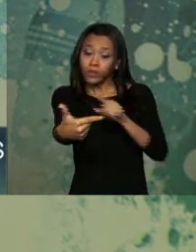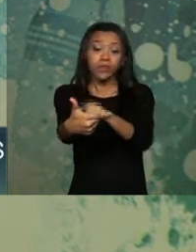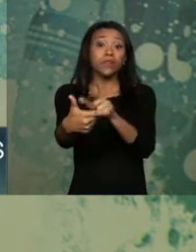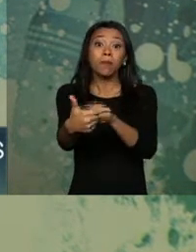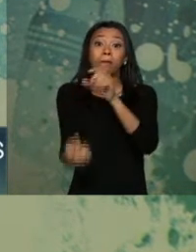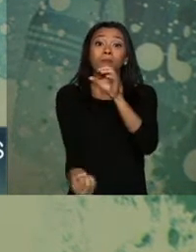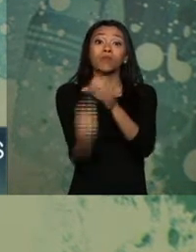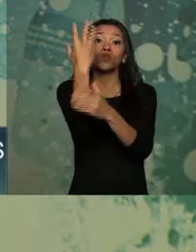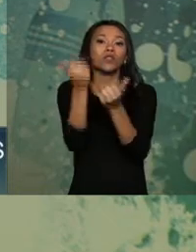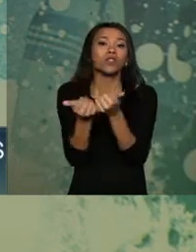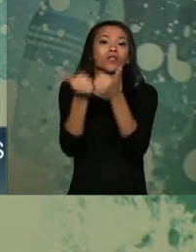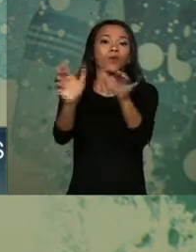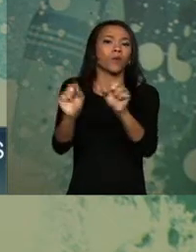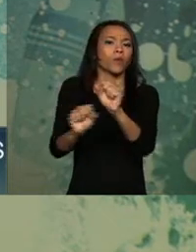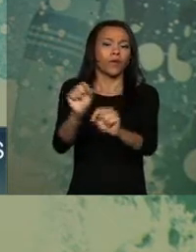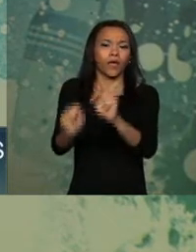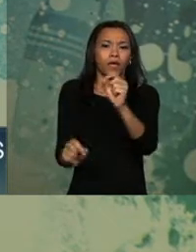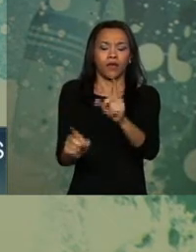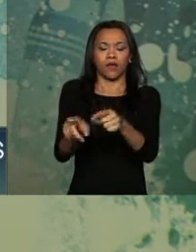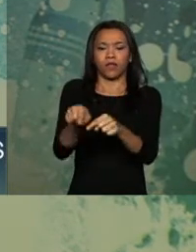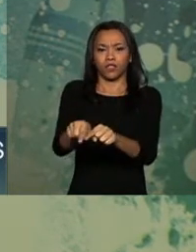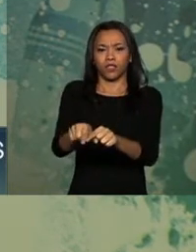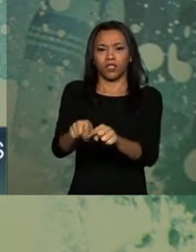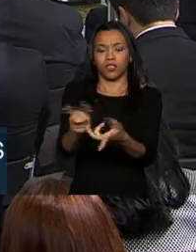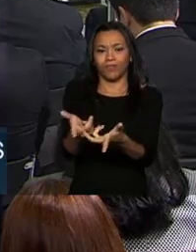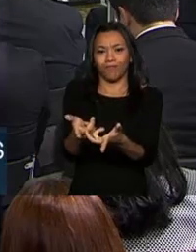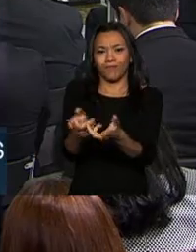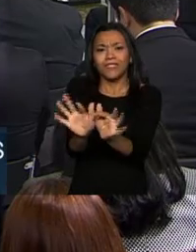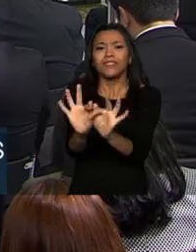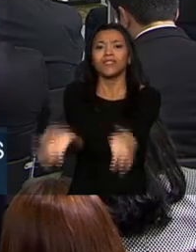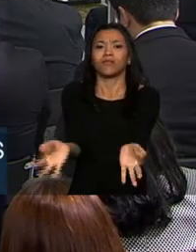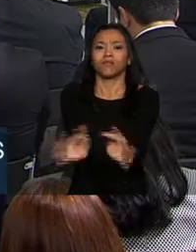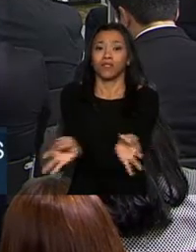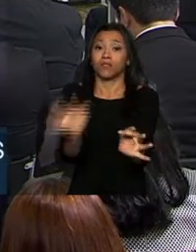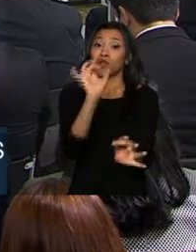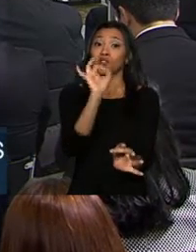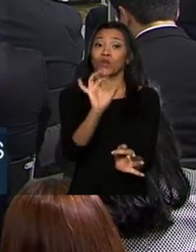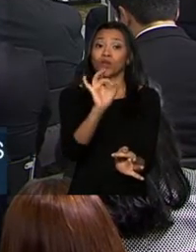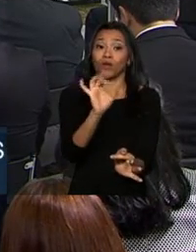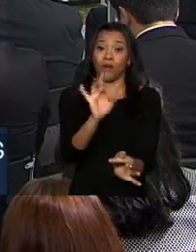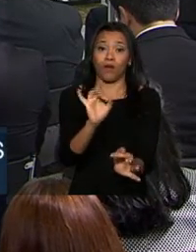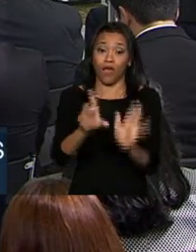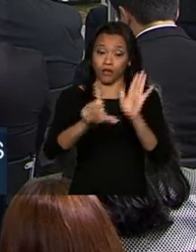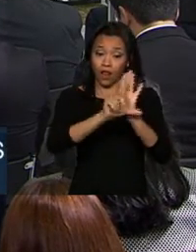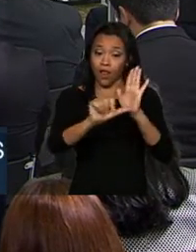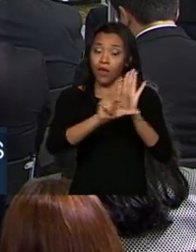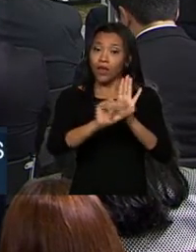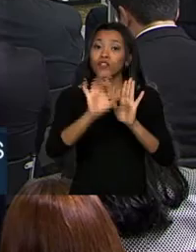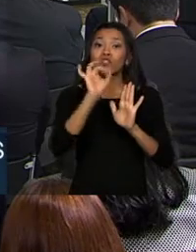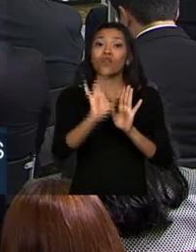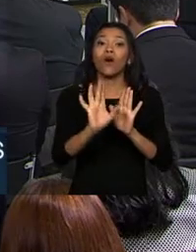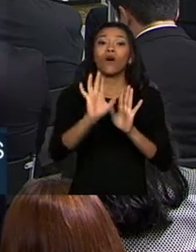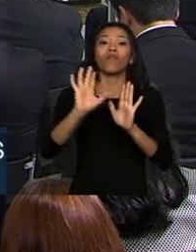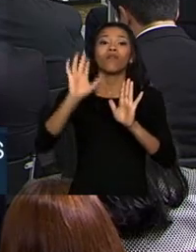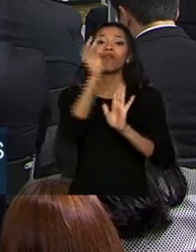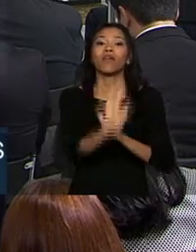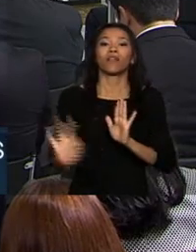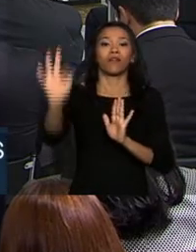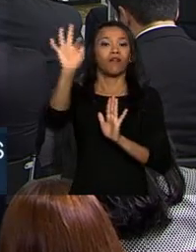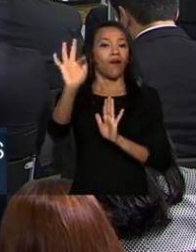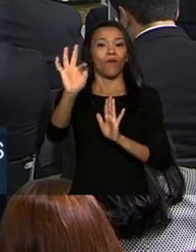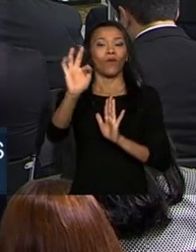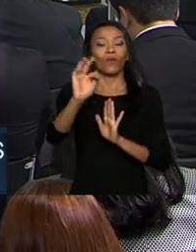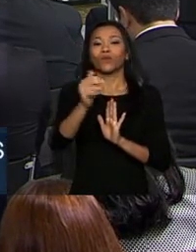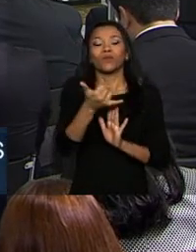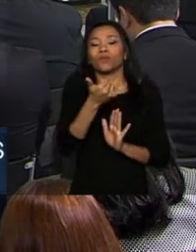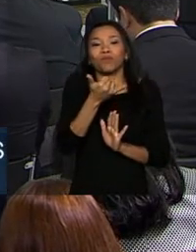Nacional, porque o Simples ele estava contido só na área federal. Nós não poderíamos trabalhar com um Simples de